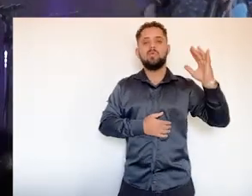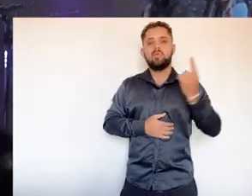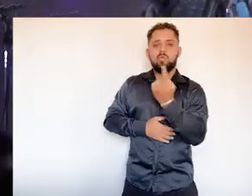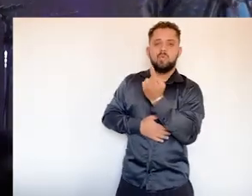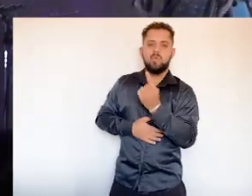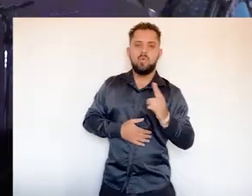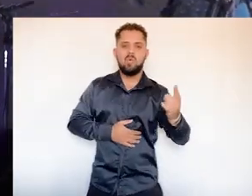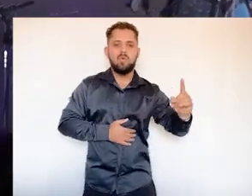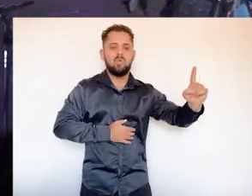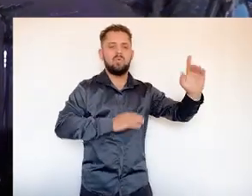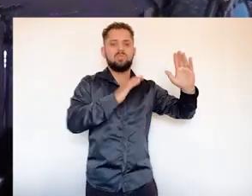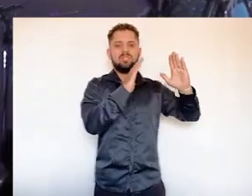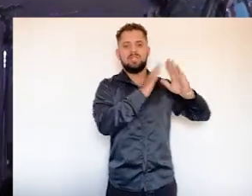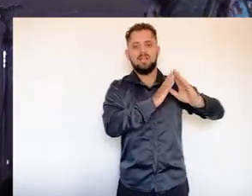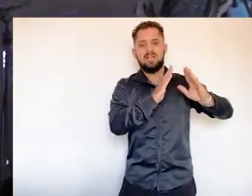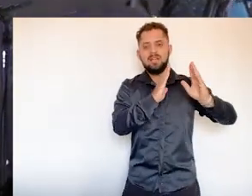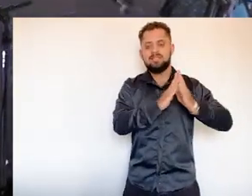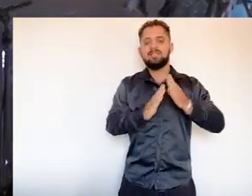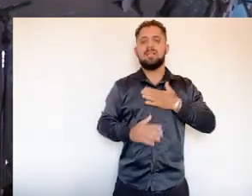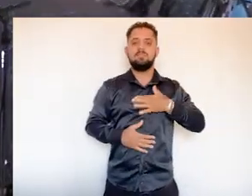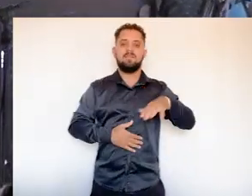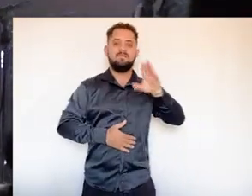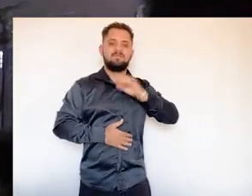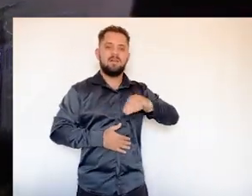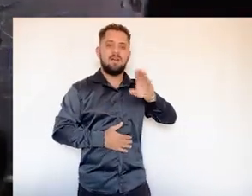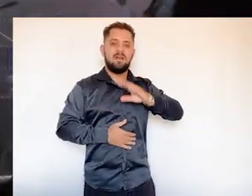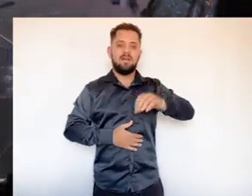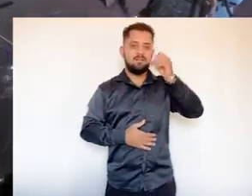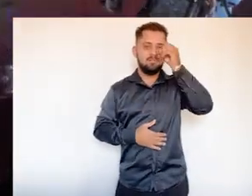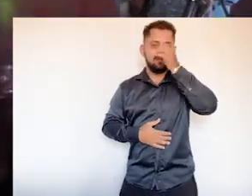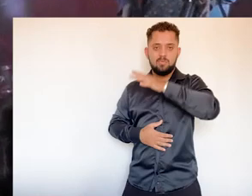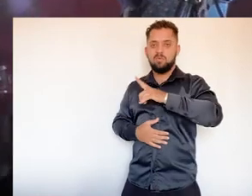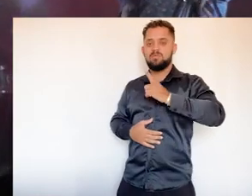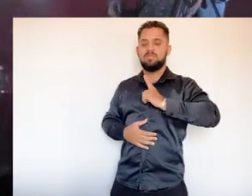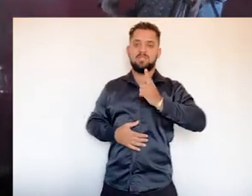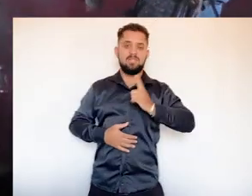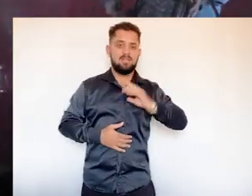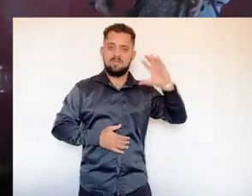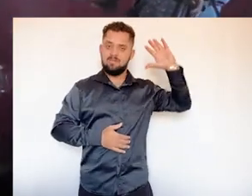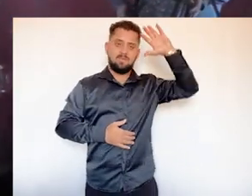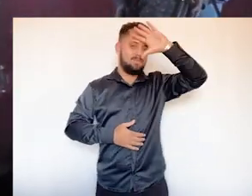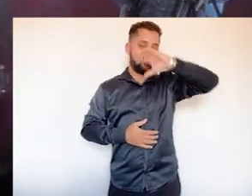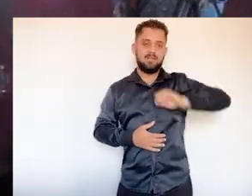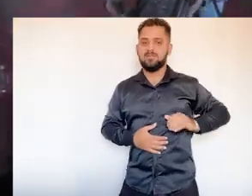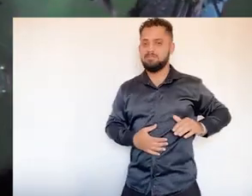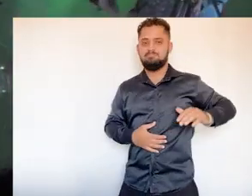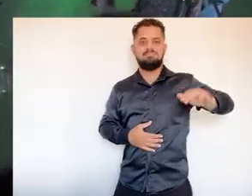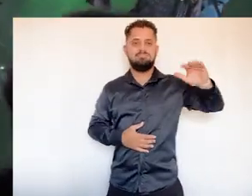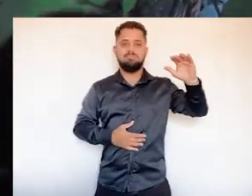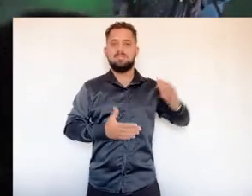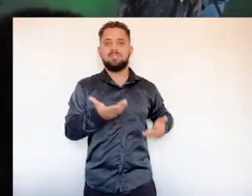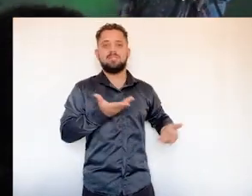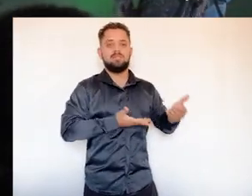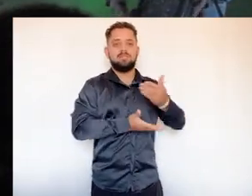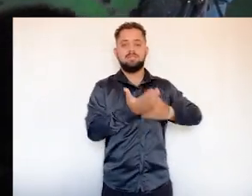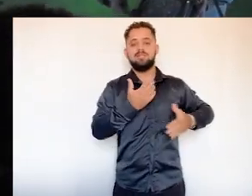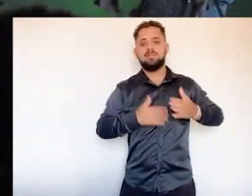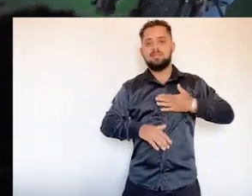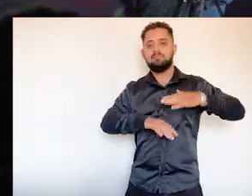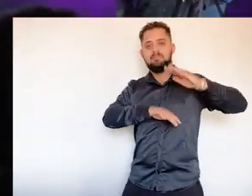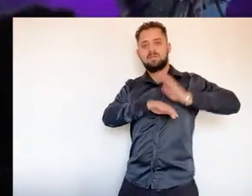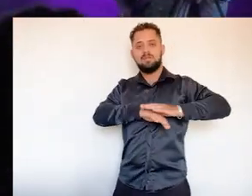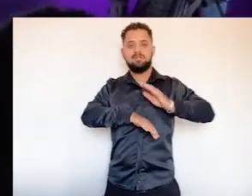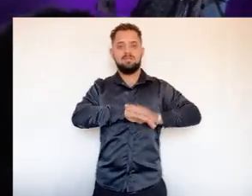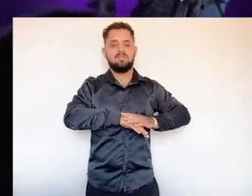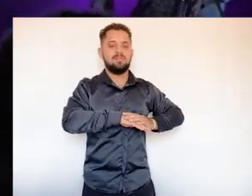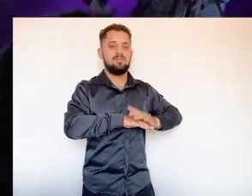A minha fala é grosseira, foi o modo que eu aprendi. Tudo que eu sei fazer, foi com